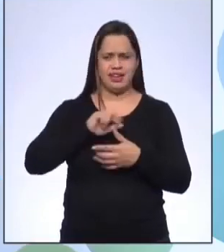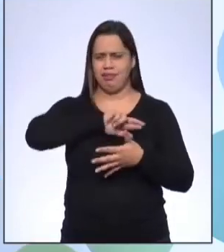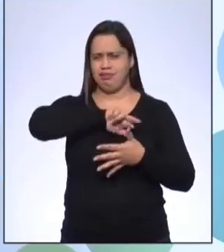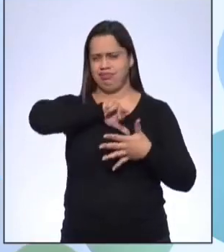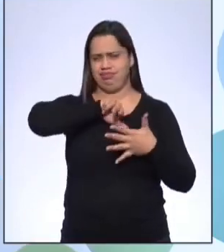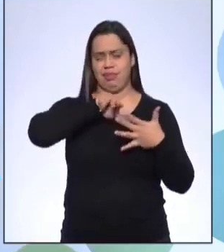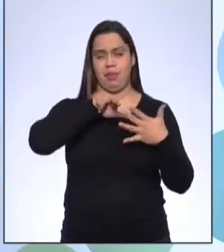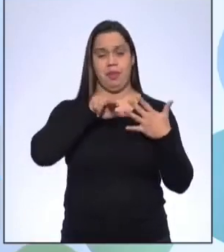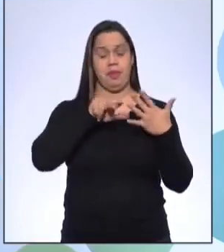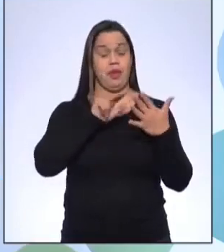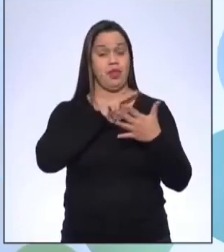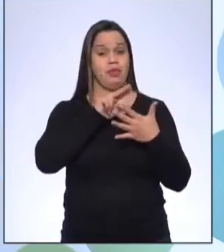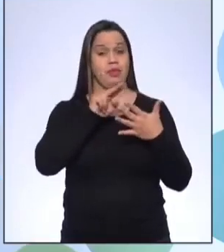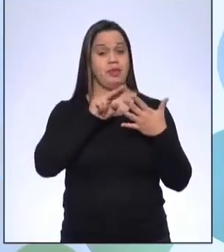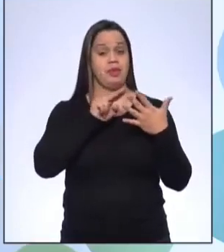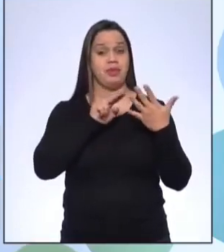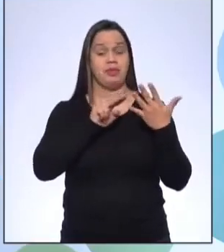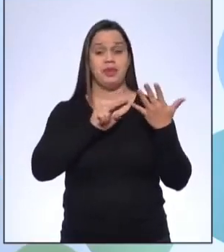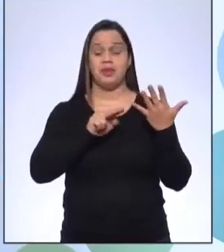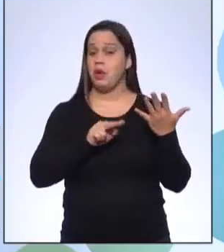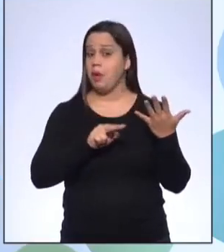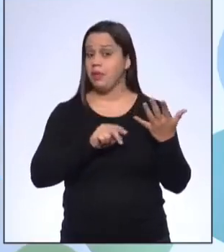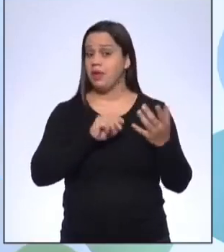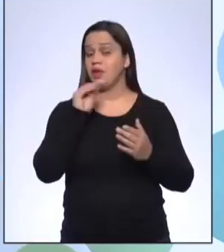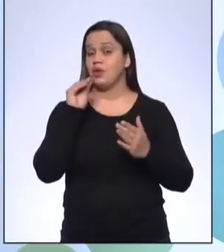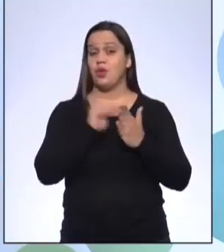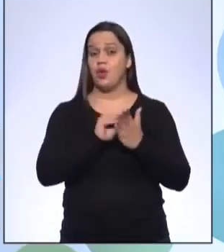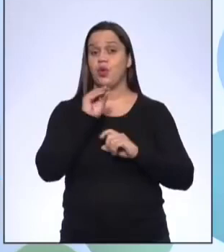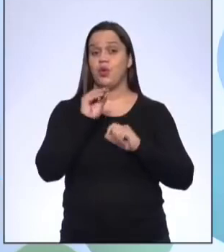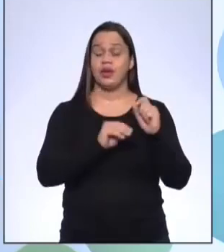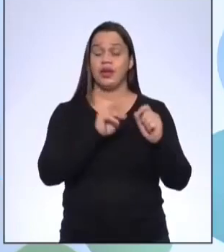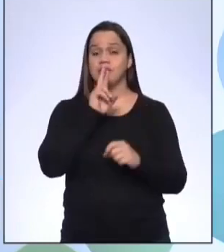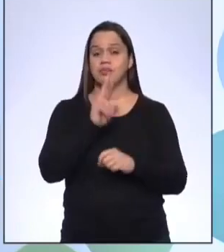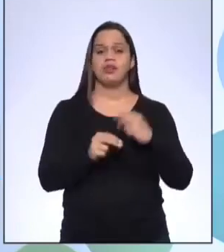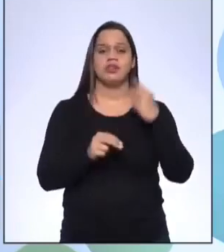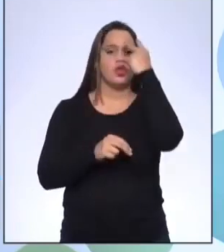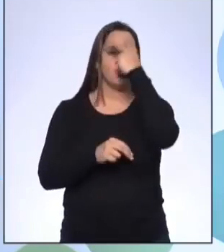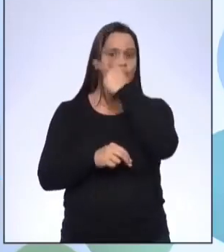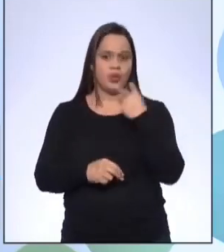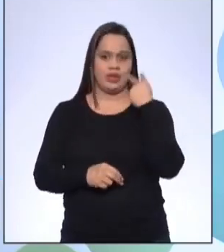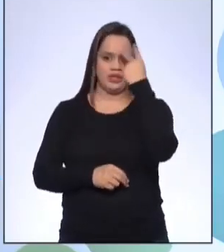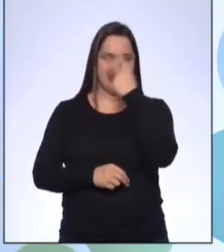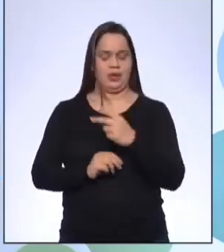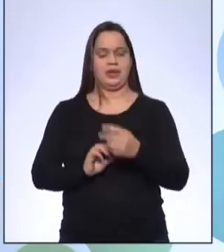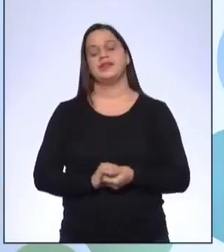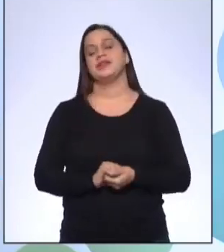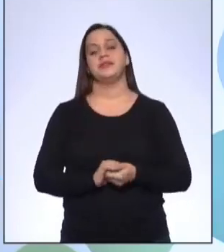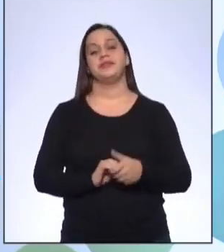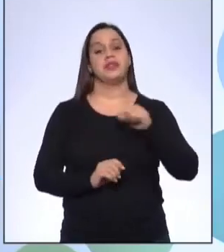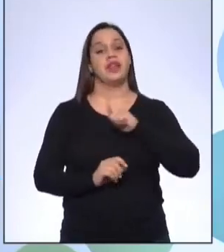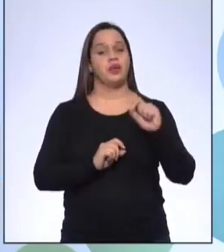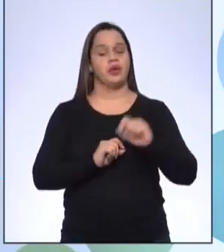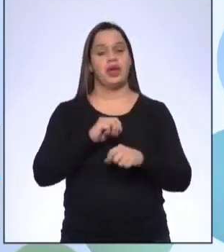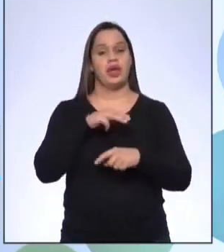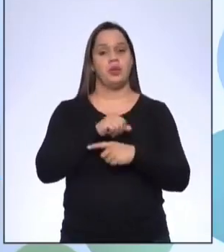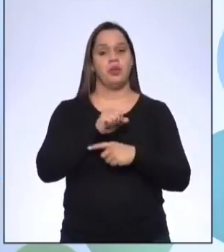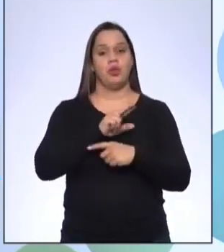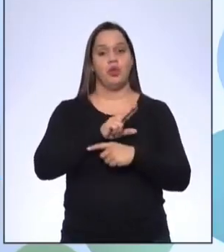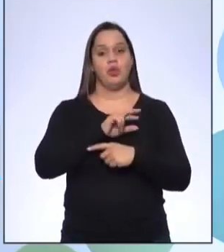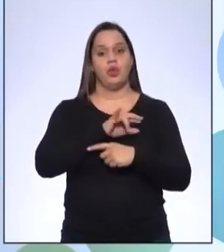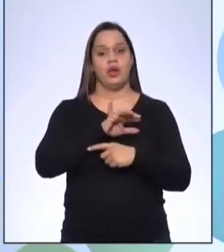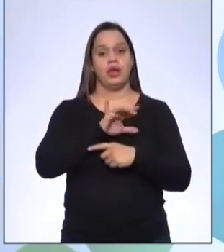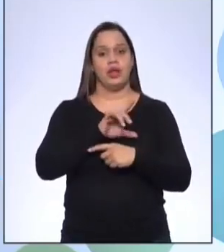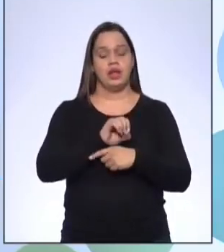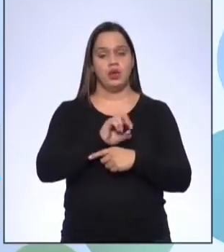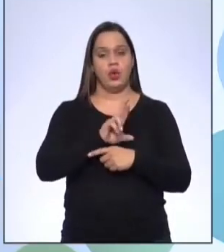a Ágata, a Vitória, que colocaram 2 horas. A gente tem o Murilo, o Victor,